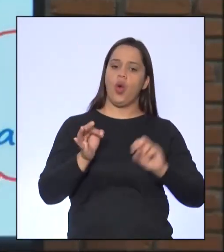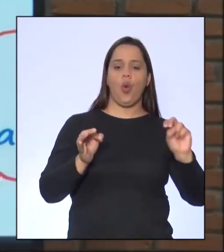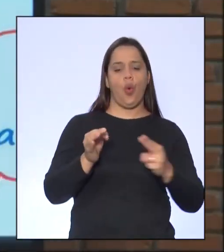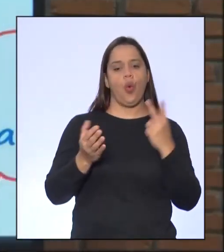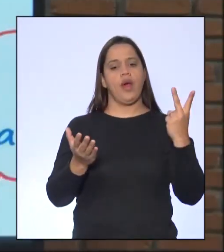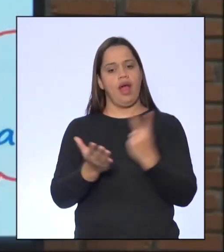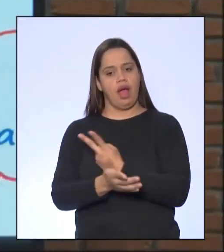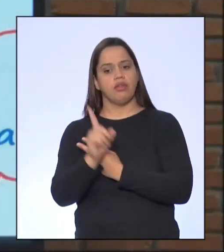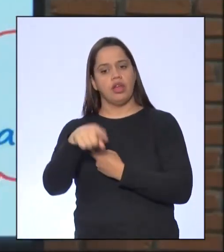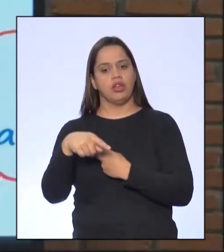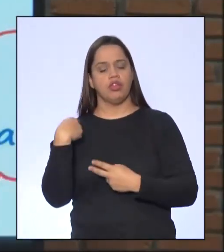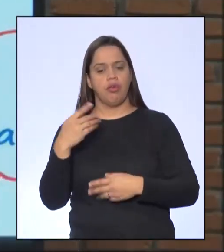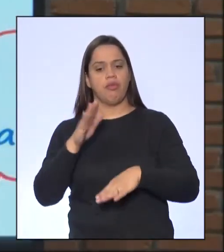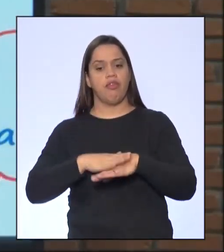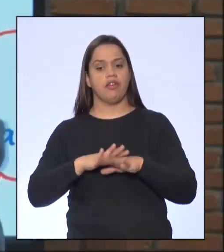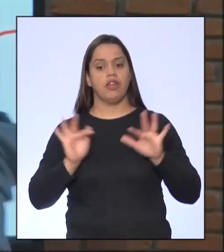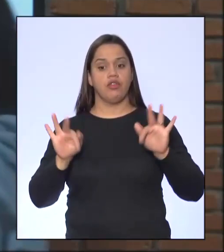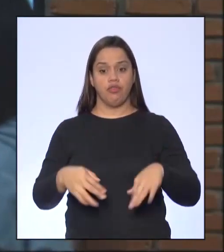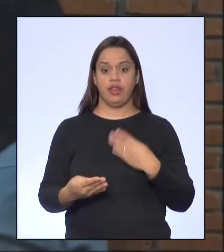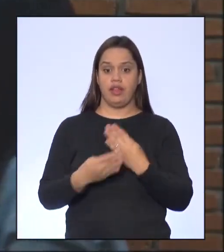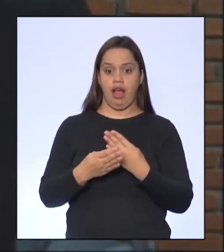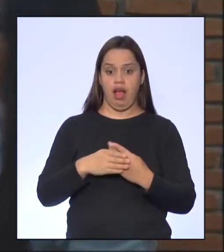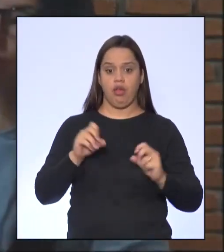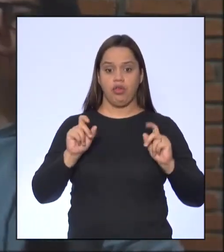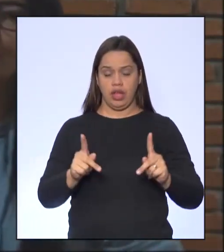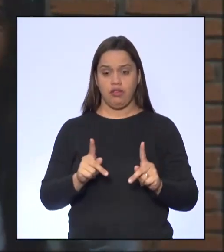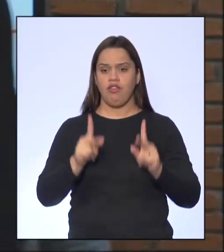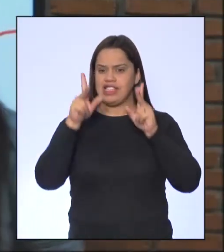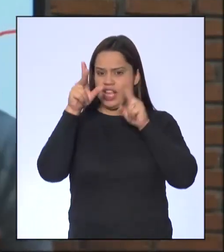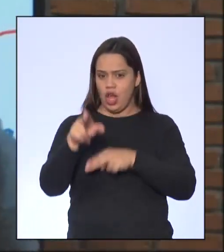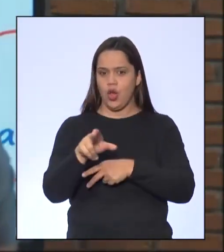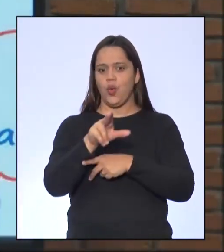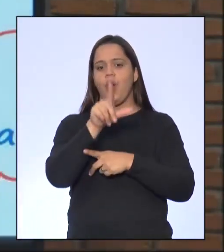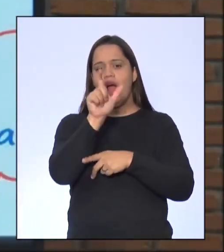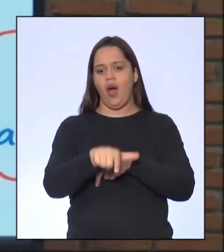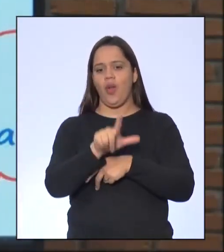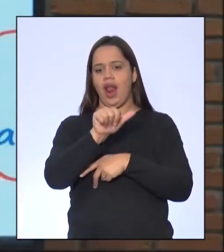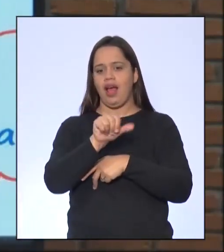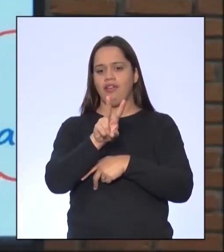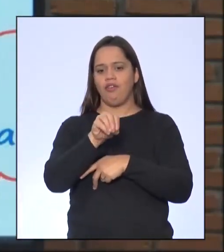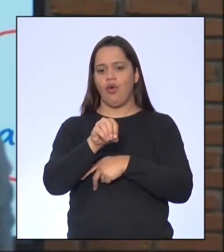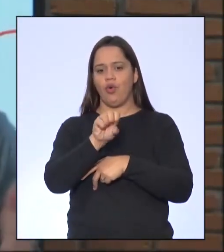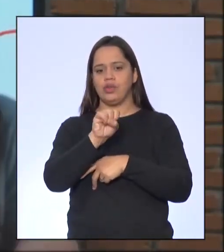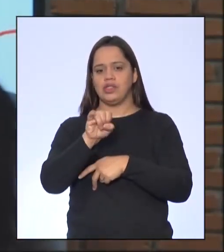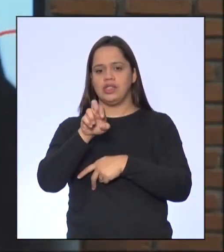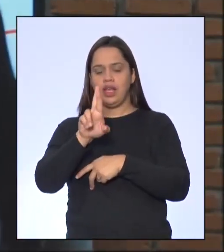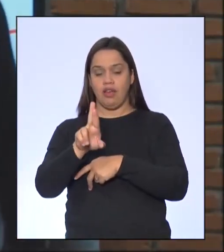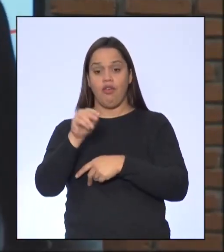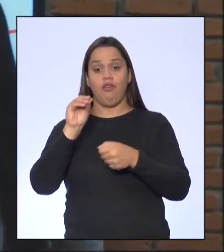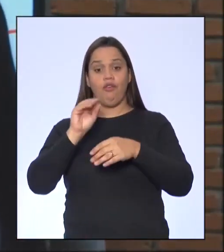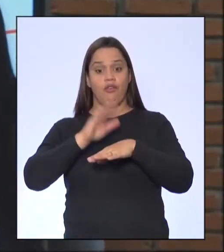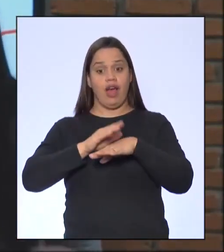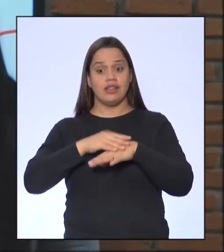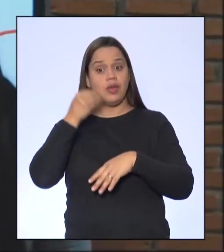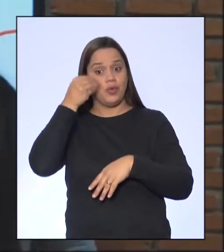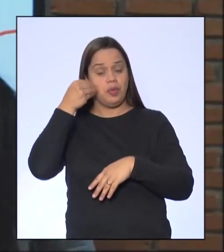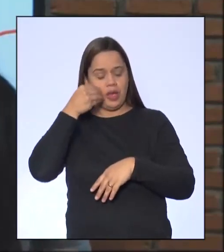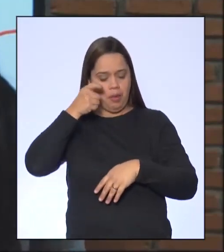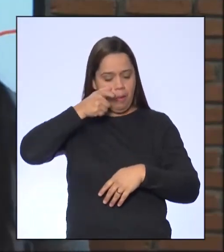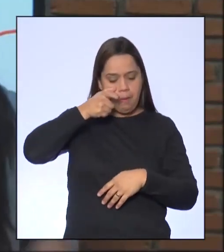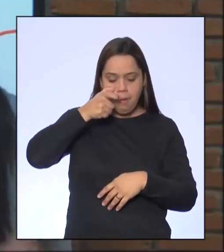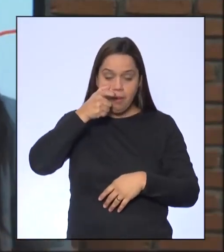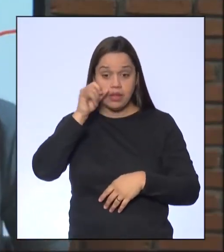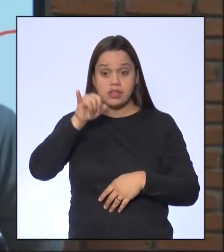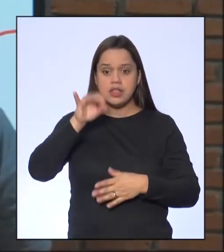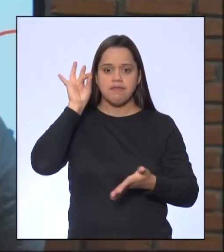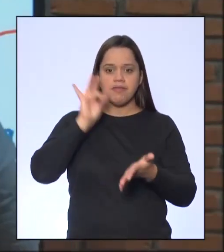nós vamos fazer no final da aula. No final da aula vamos fazer igualzinho a Lavoisier. Vamos fazer um experimento para observar realmente